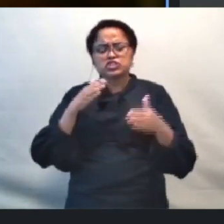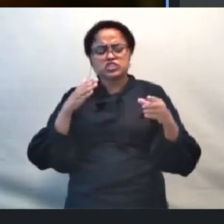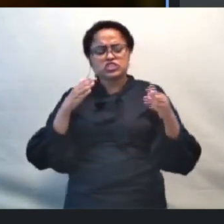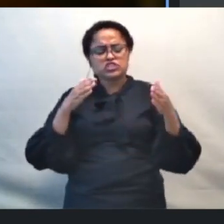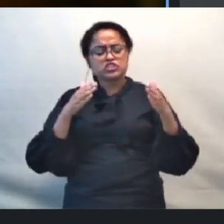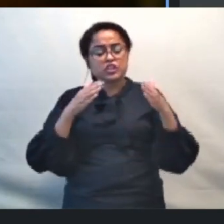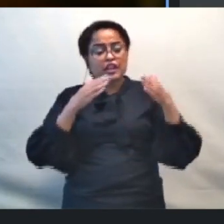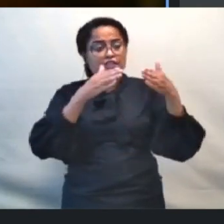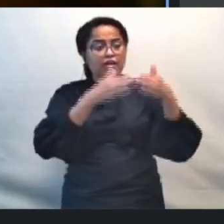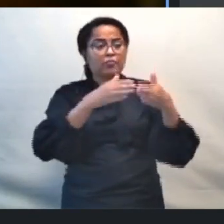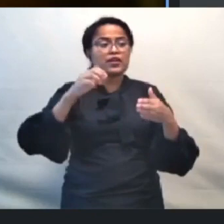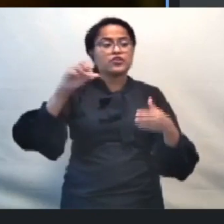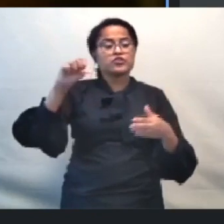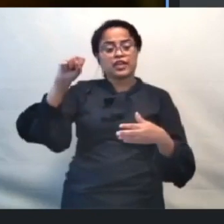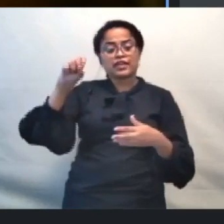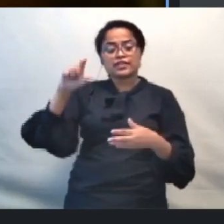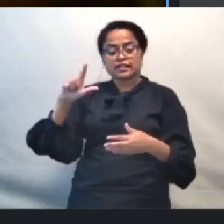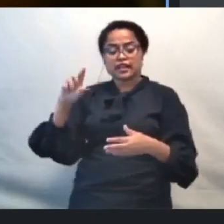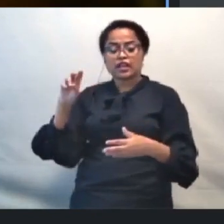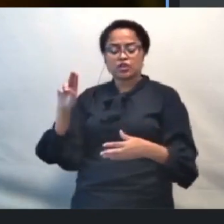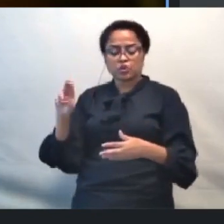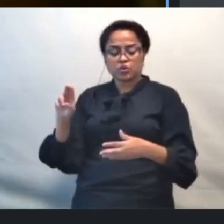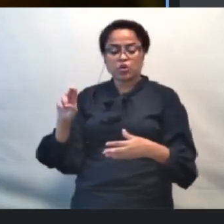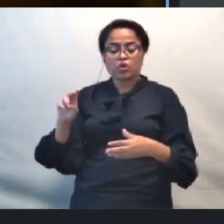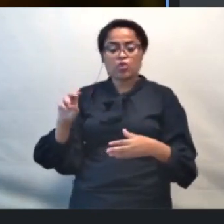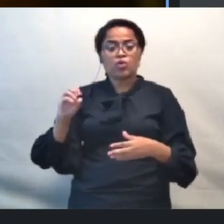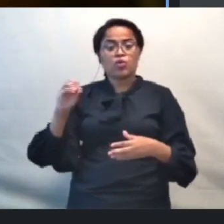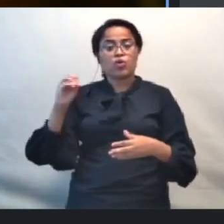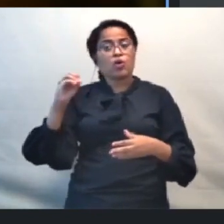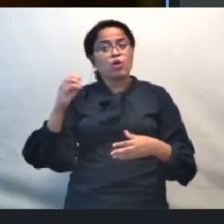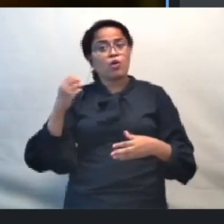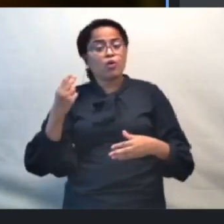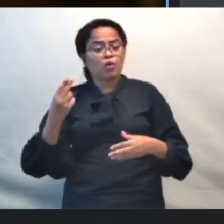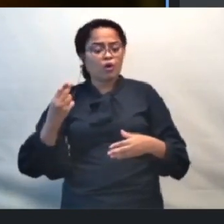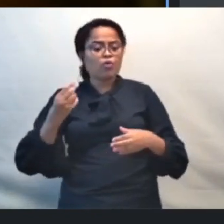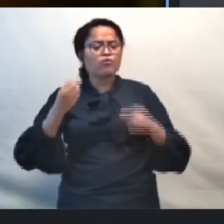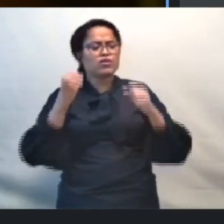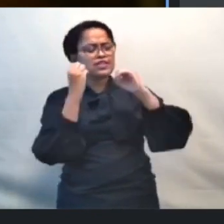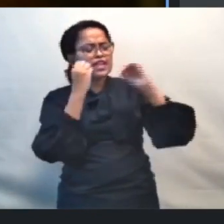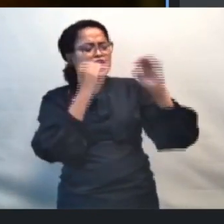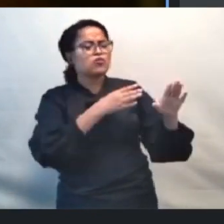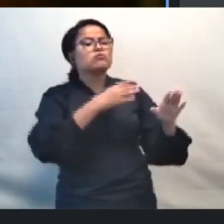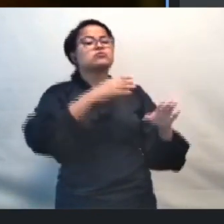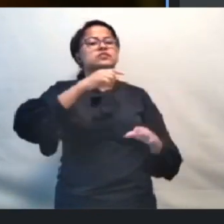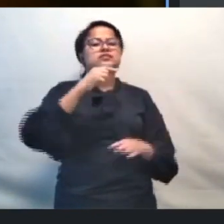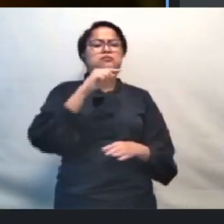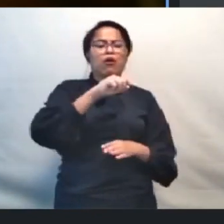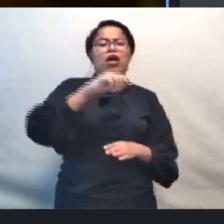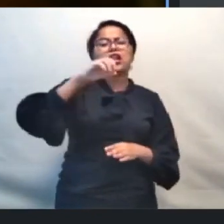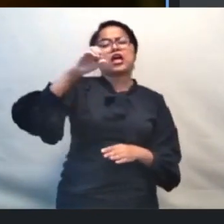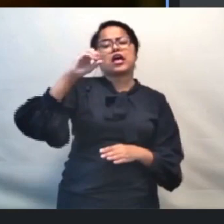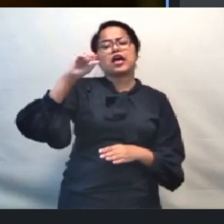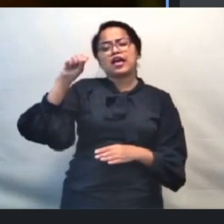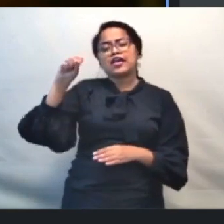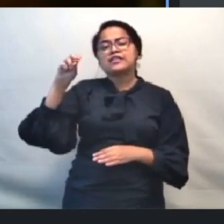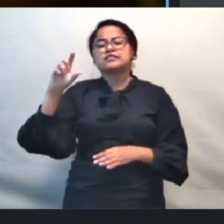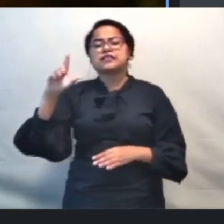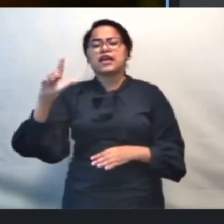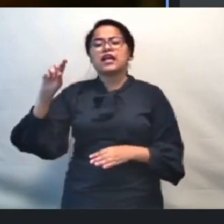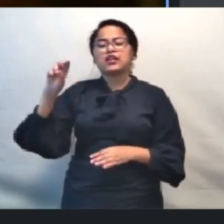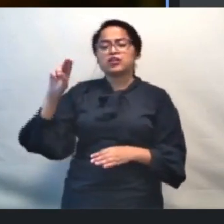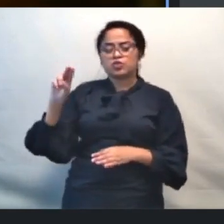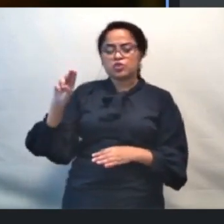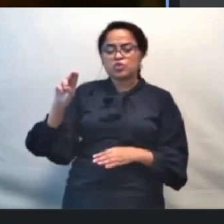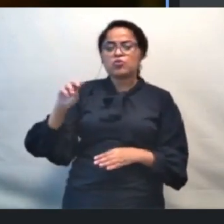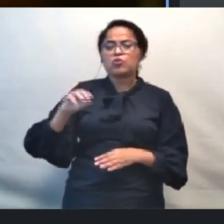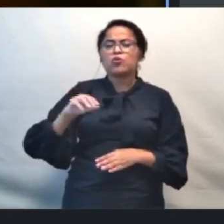SLU, ora as denúncias já feitas direto para a SLU, que vai fazer essa busca e essa busca de